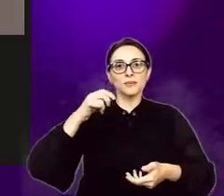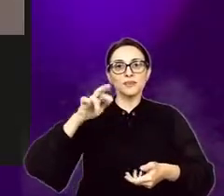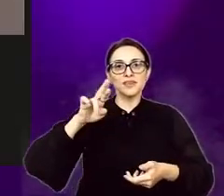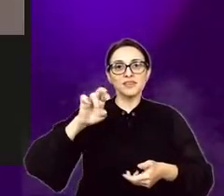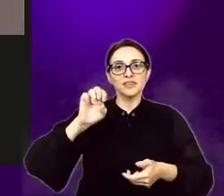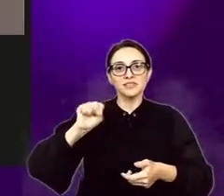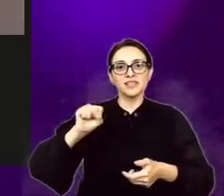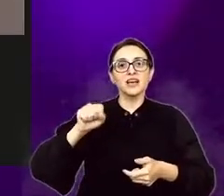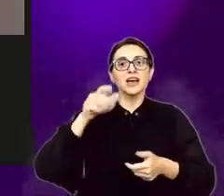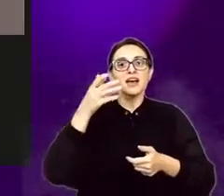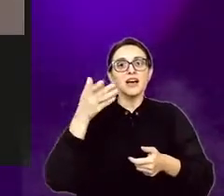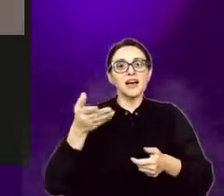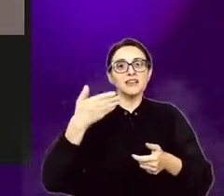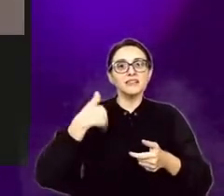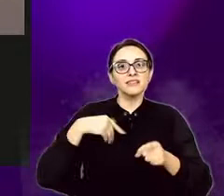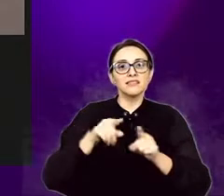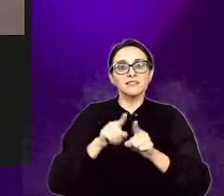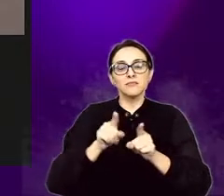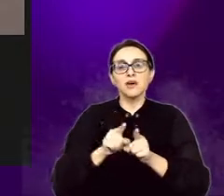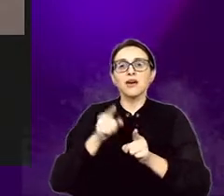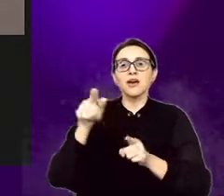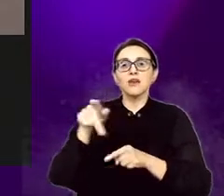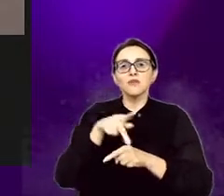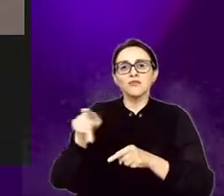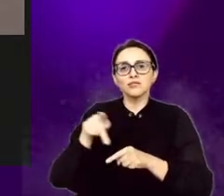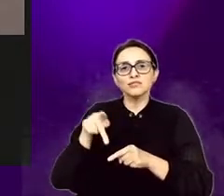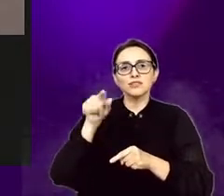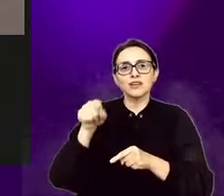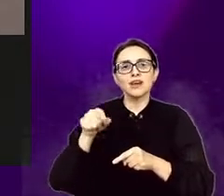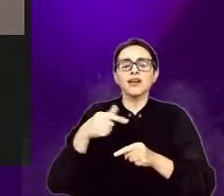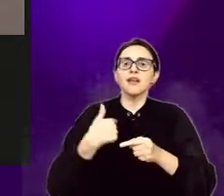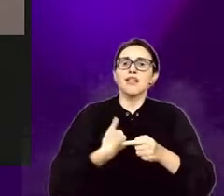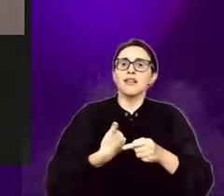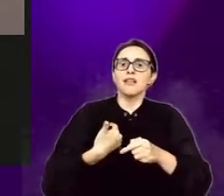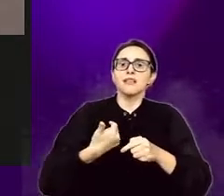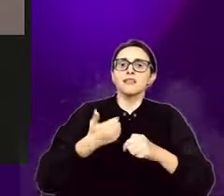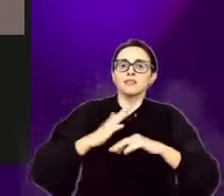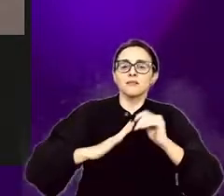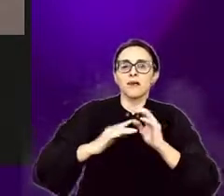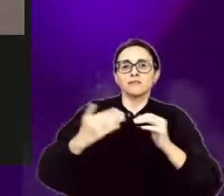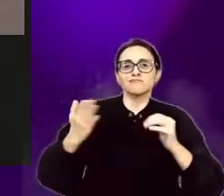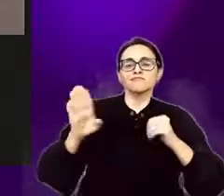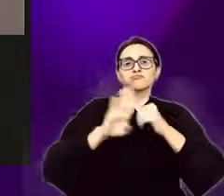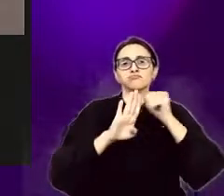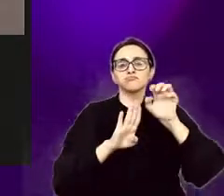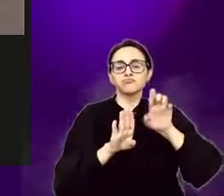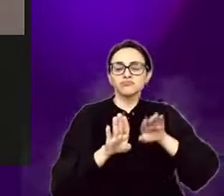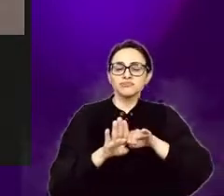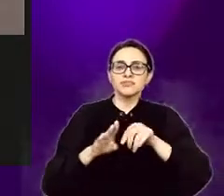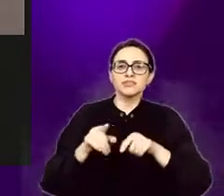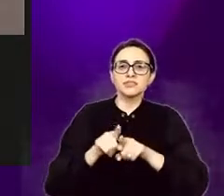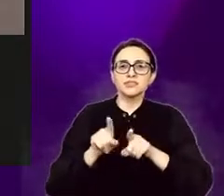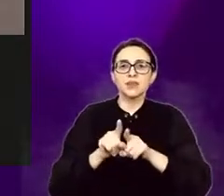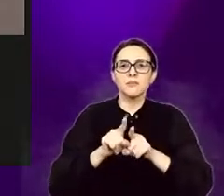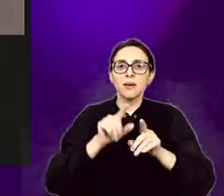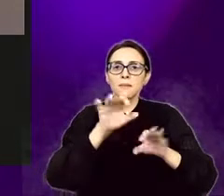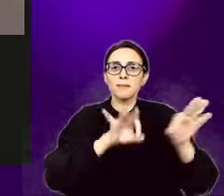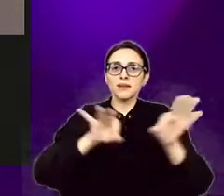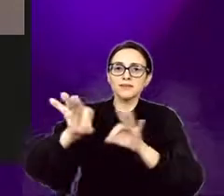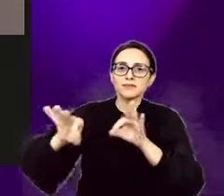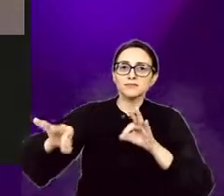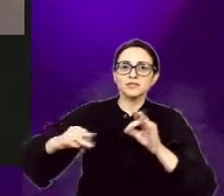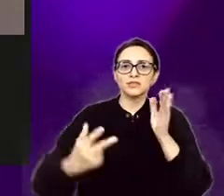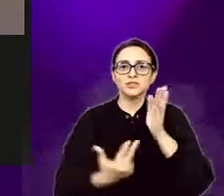coordenador do SOI de Ortopedia e Traumatologia do América Serviços Médicos. Ele nos falará sobre o planejamento da